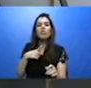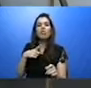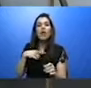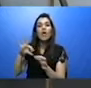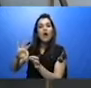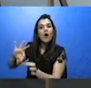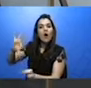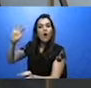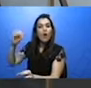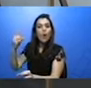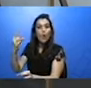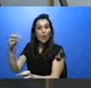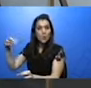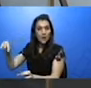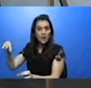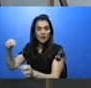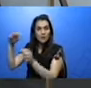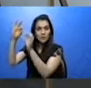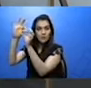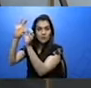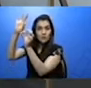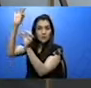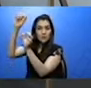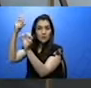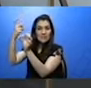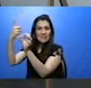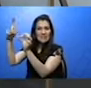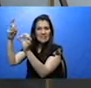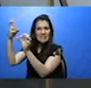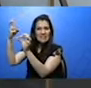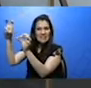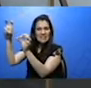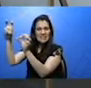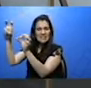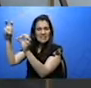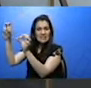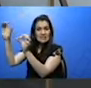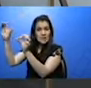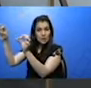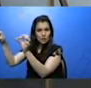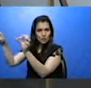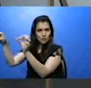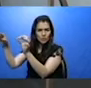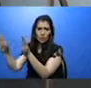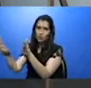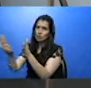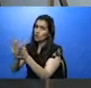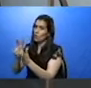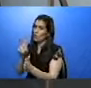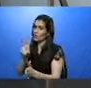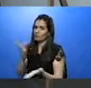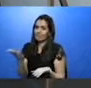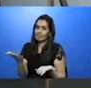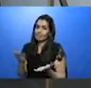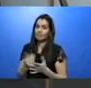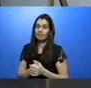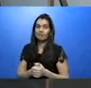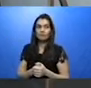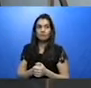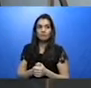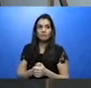15, será que passou de 2 e chegou até no 3? Impossível, né? E C,